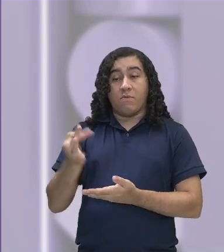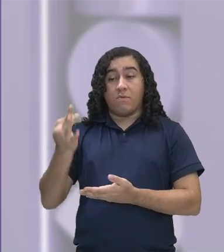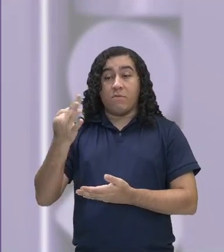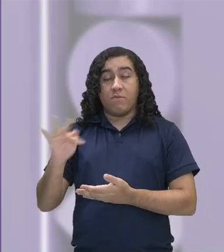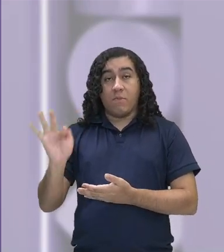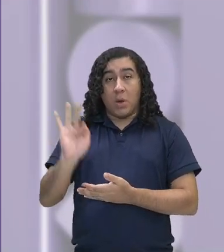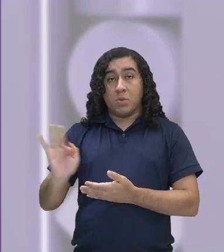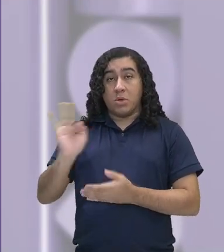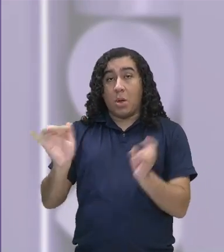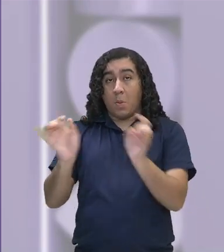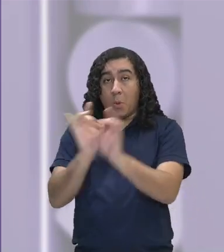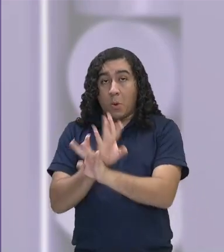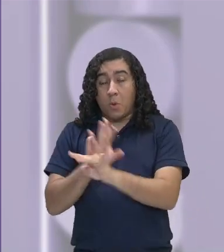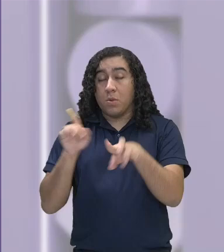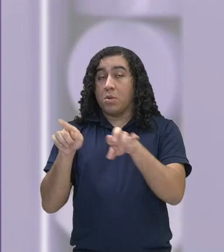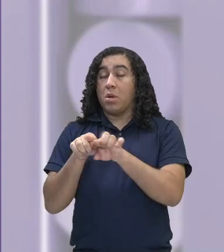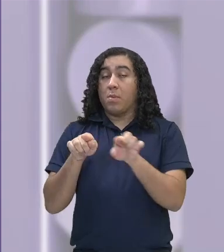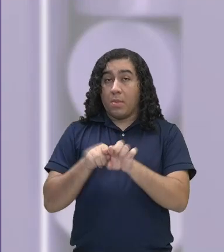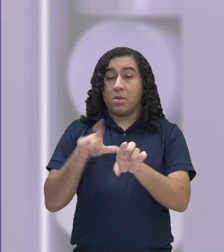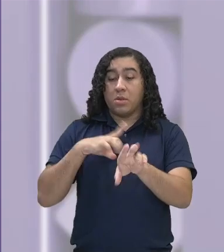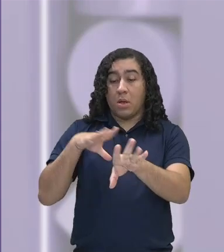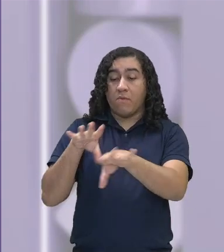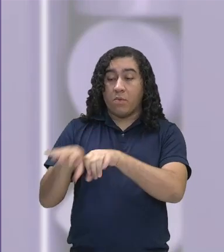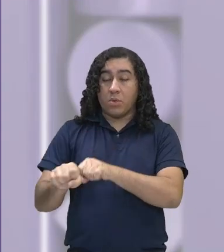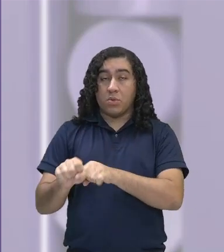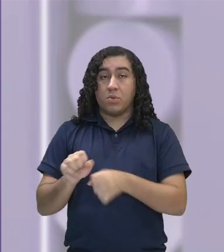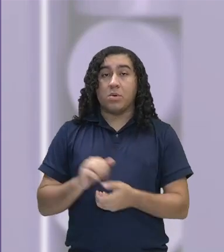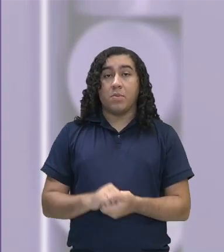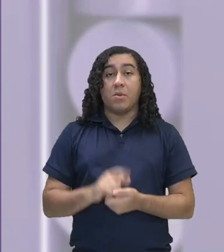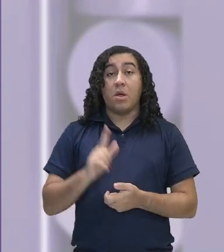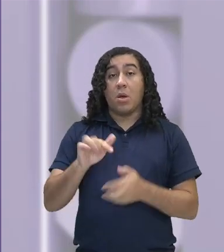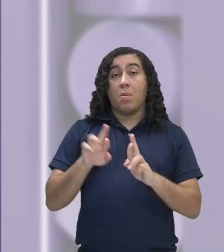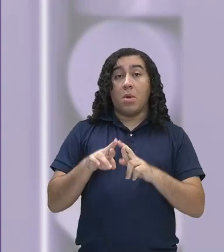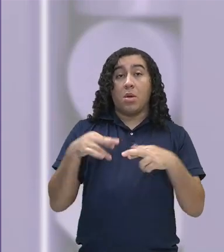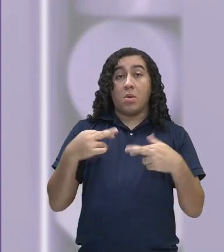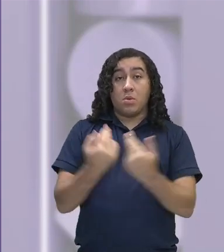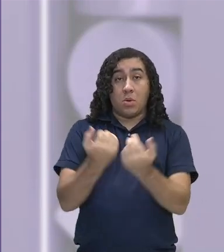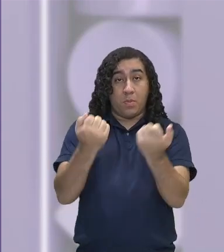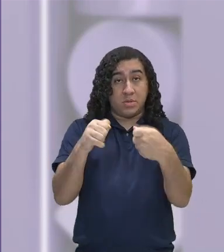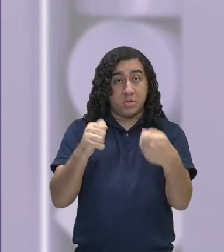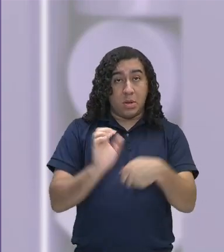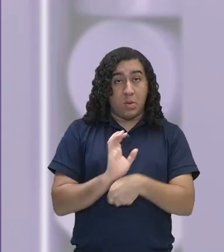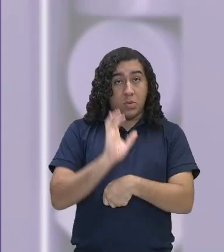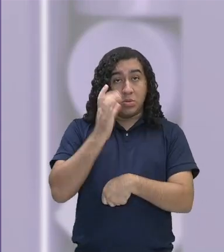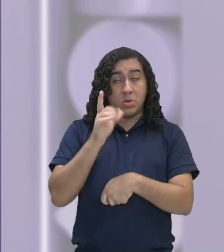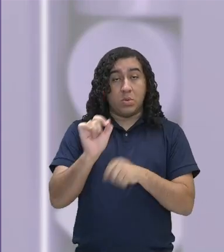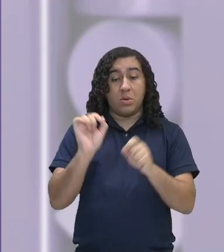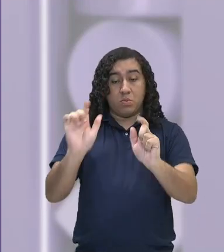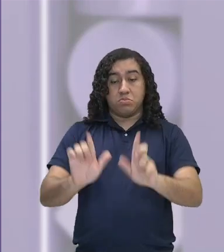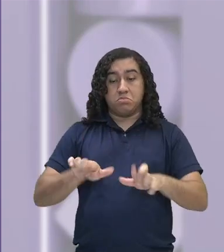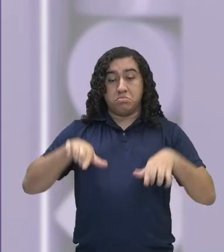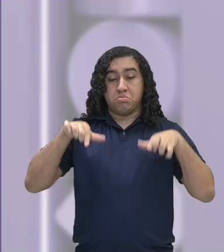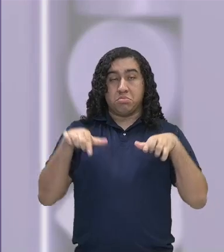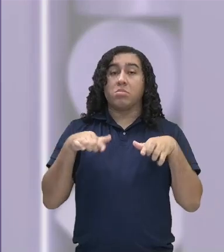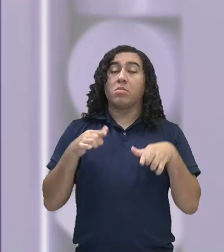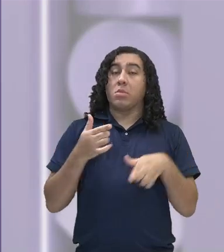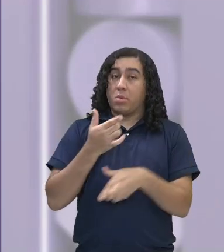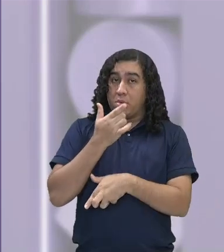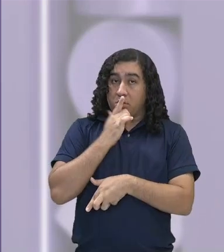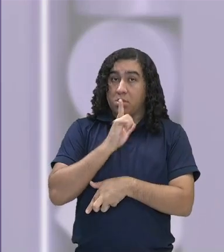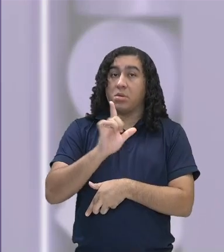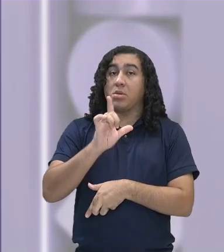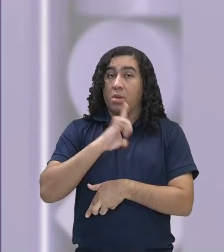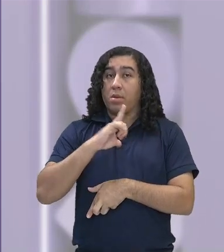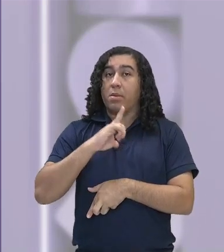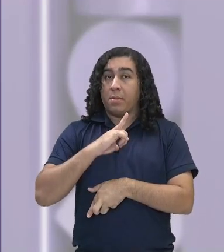grau, né? Então é um rito acadêmico que precisa acontecer para que nós possamos receber o